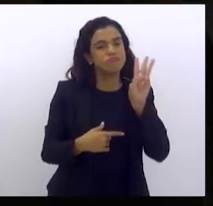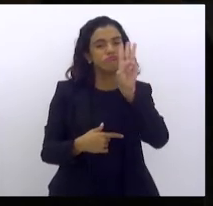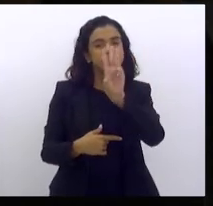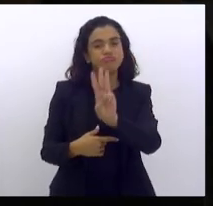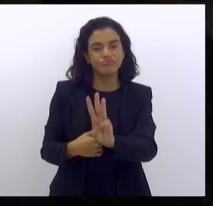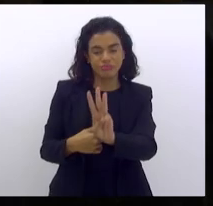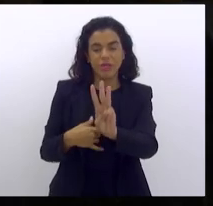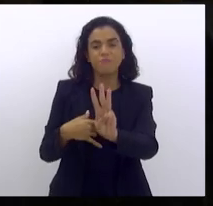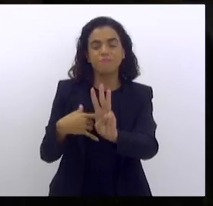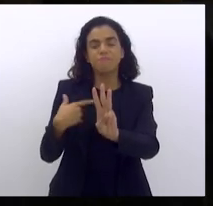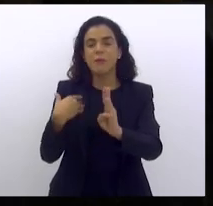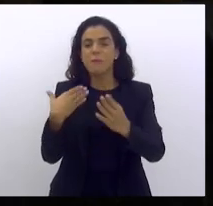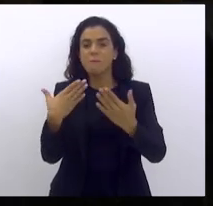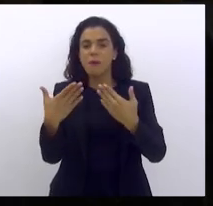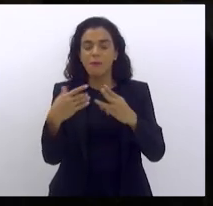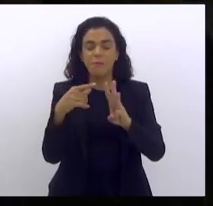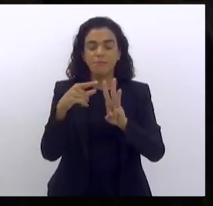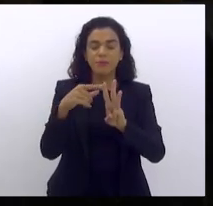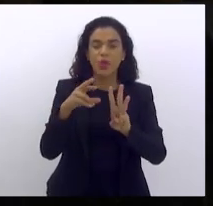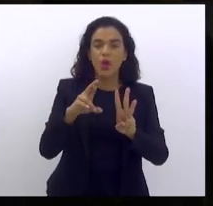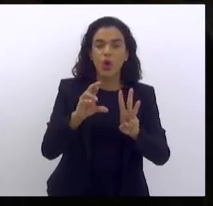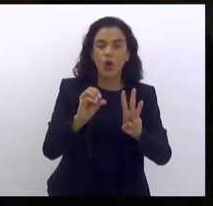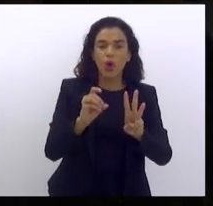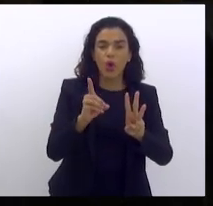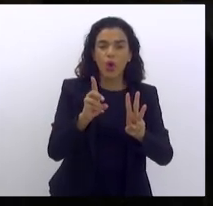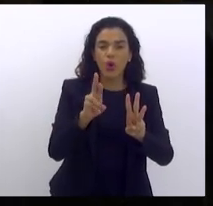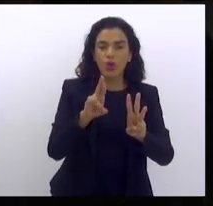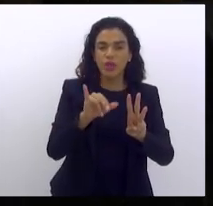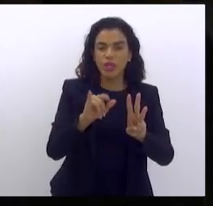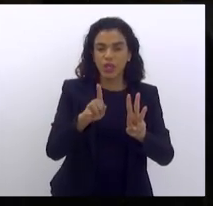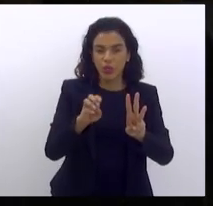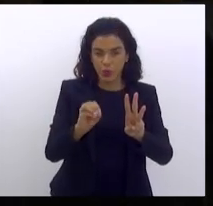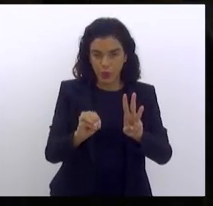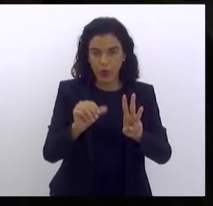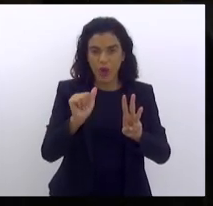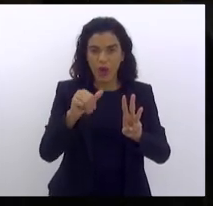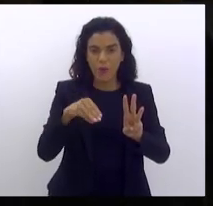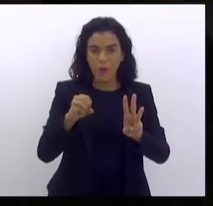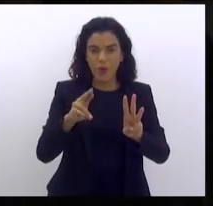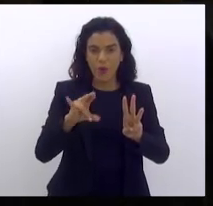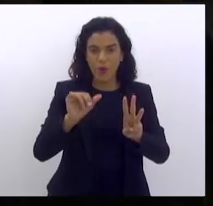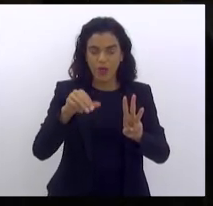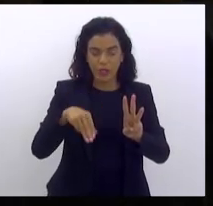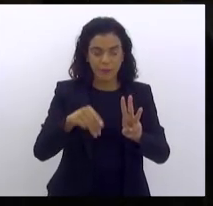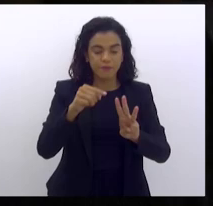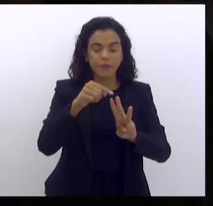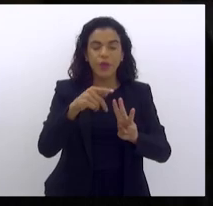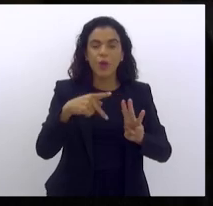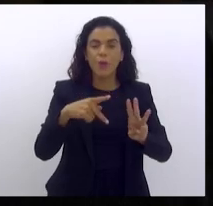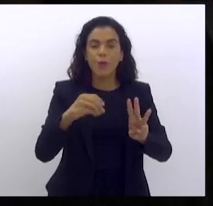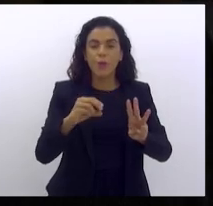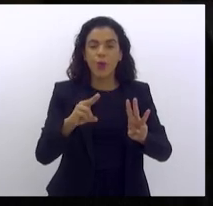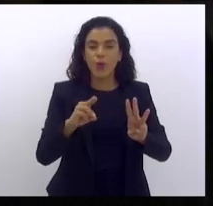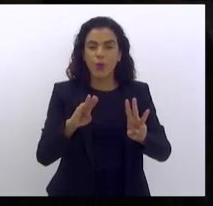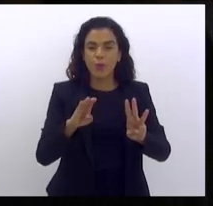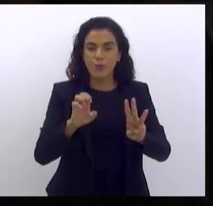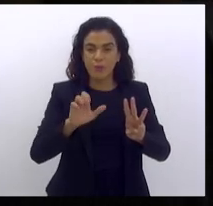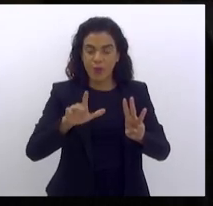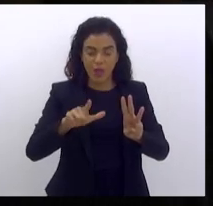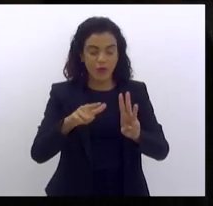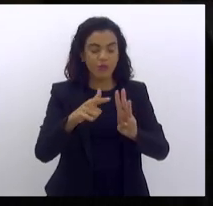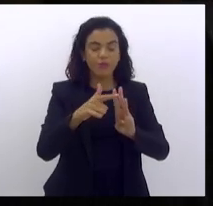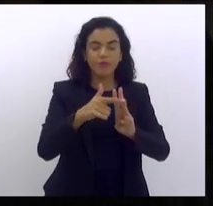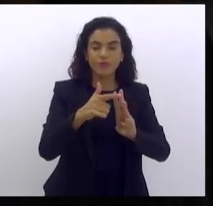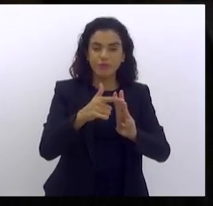casa, deputado Rodrigo Amorim, deputado Pobel,